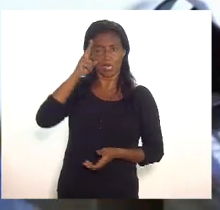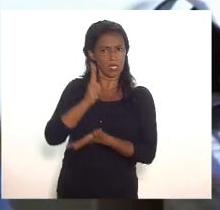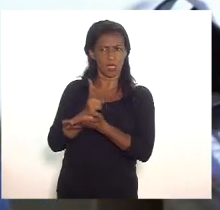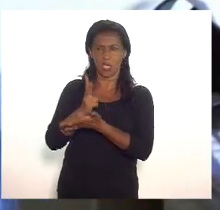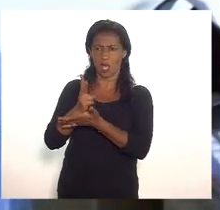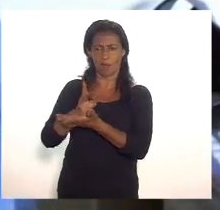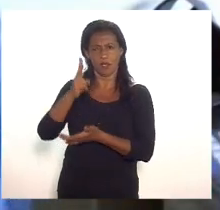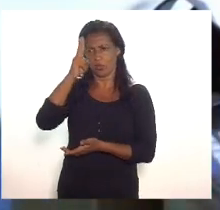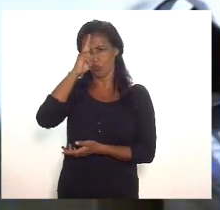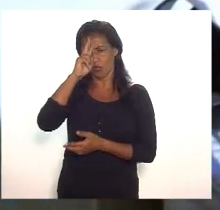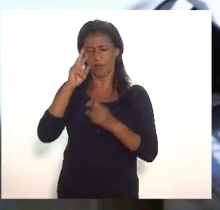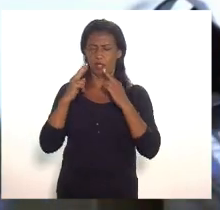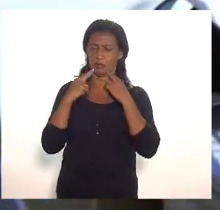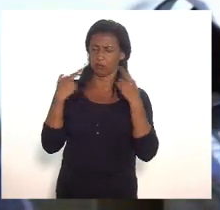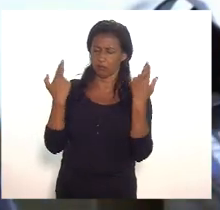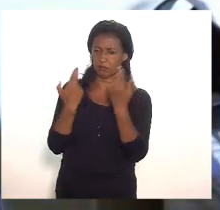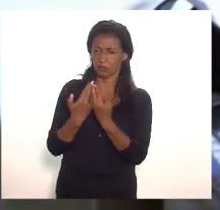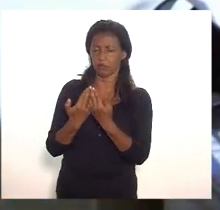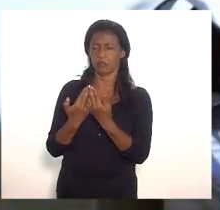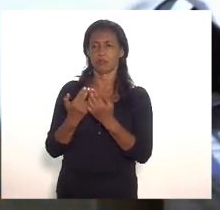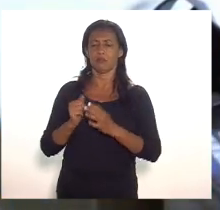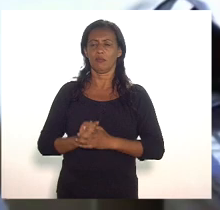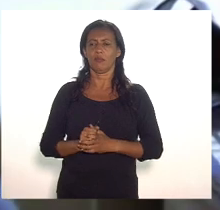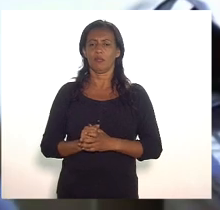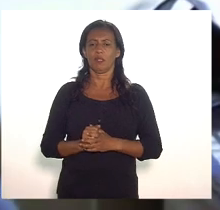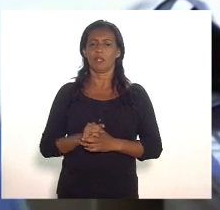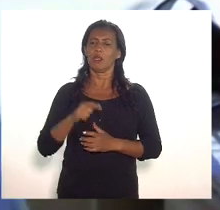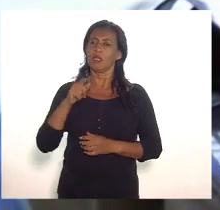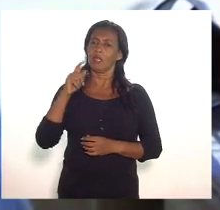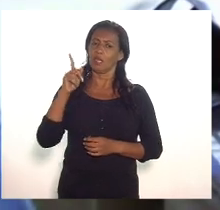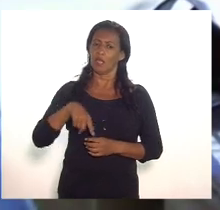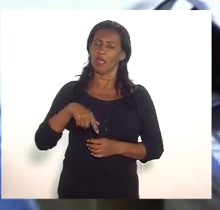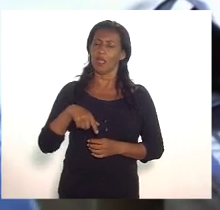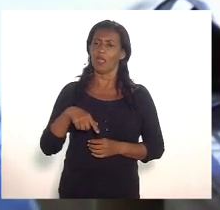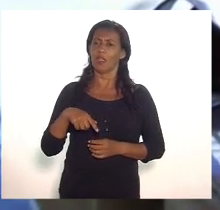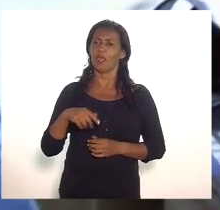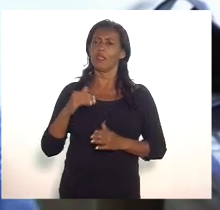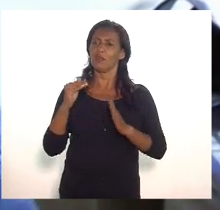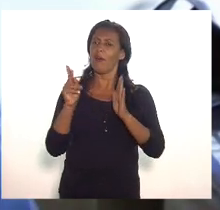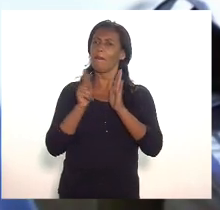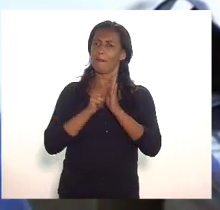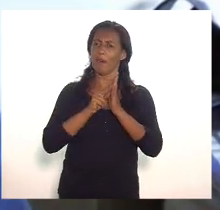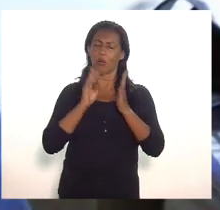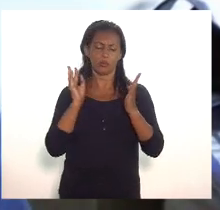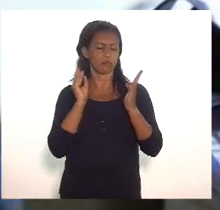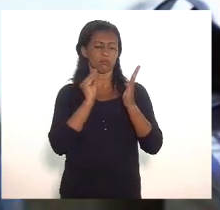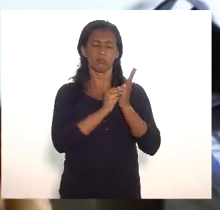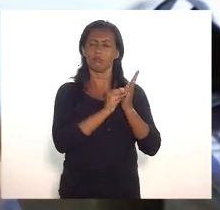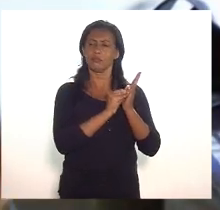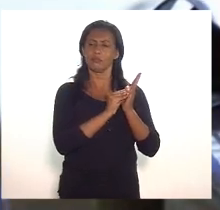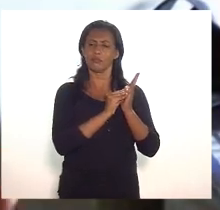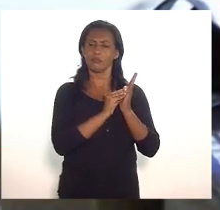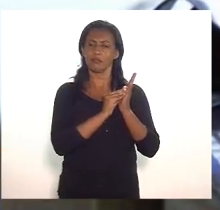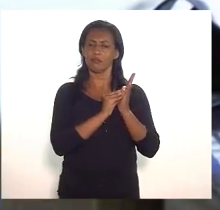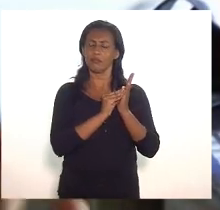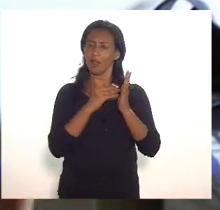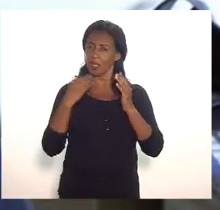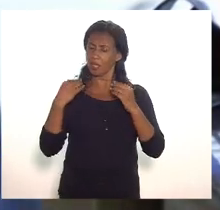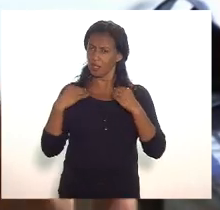reúne às segundas-feiras, é possível que vá à pauta. E eu estou trazendo esse